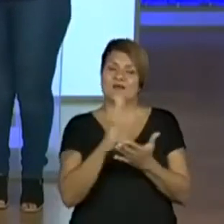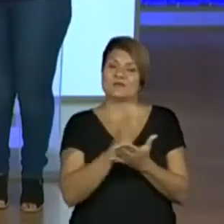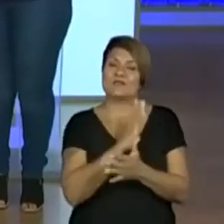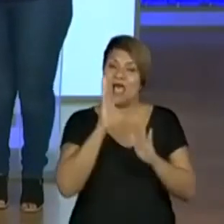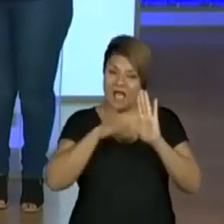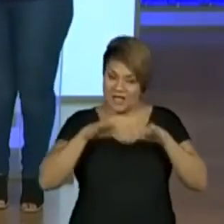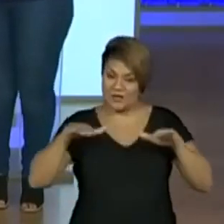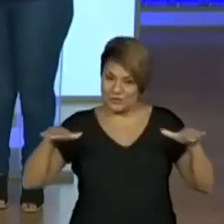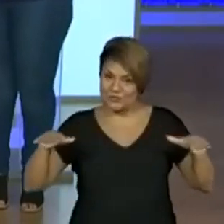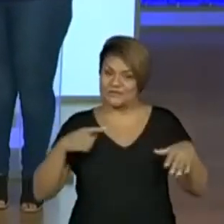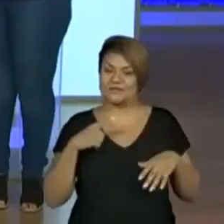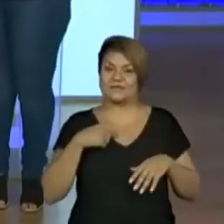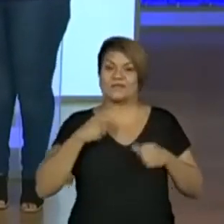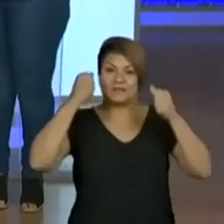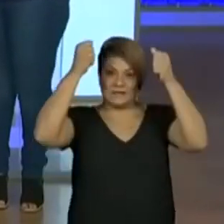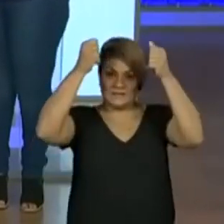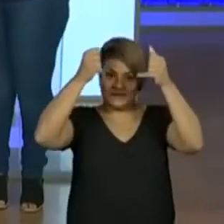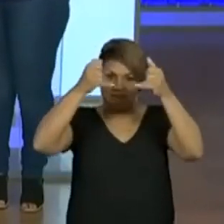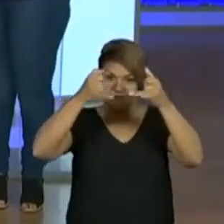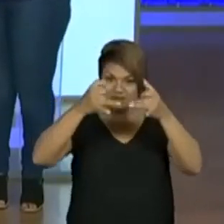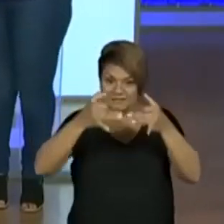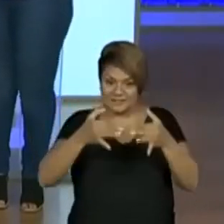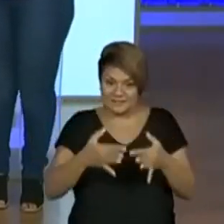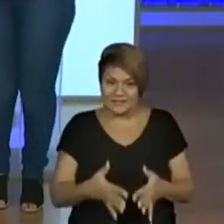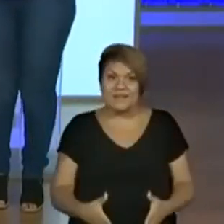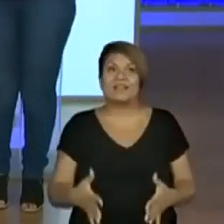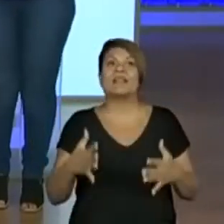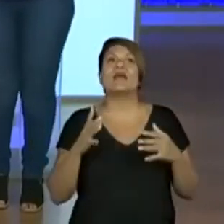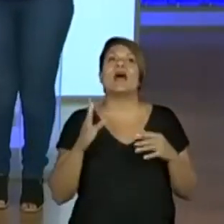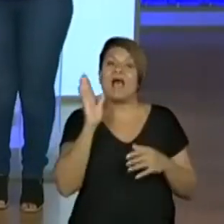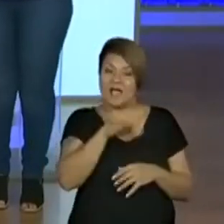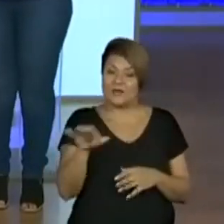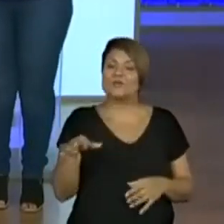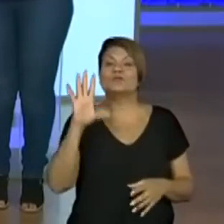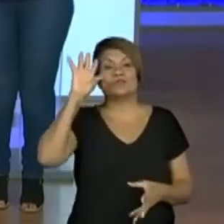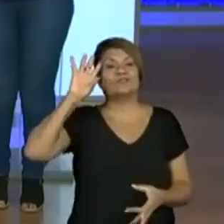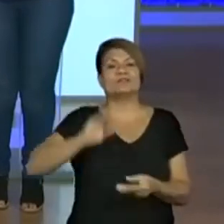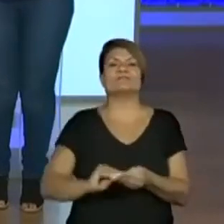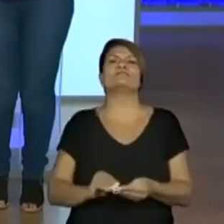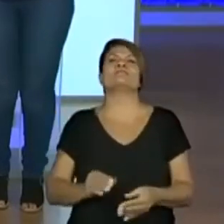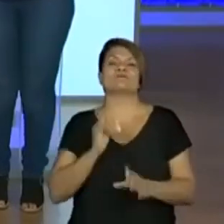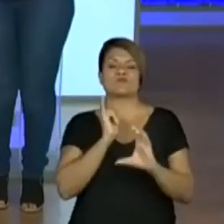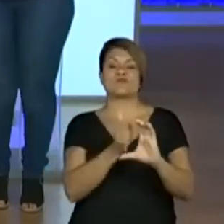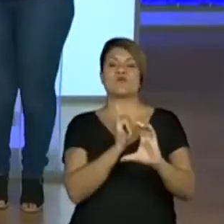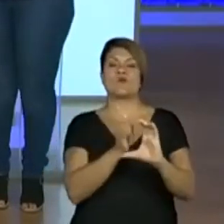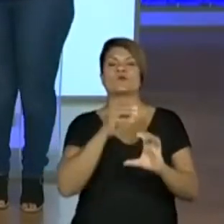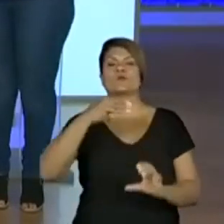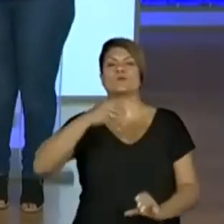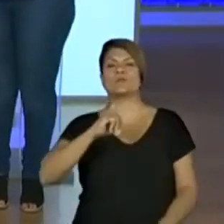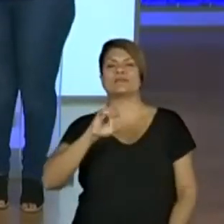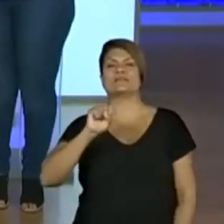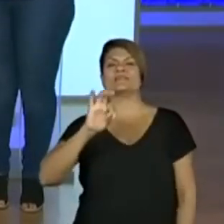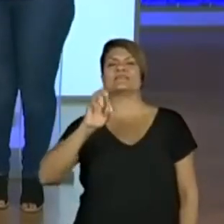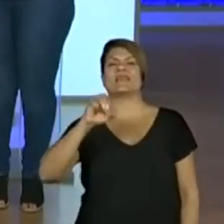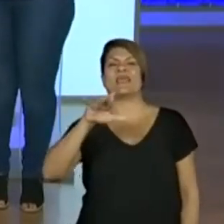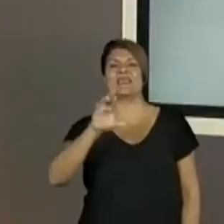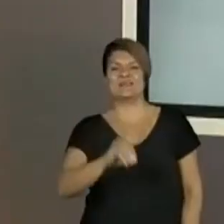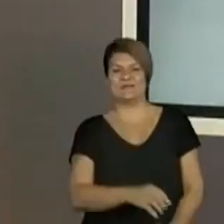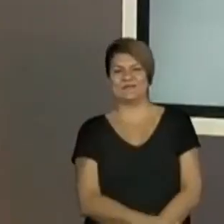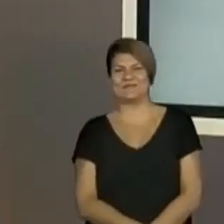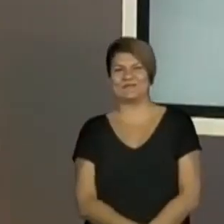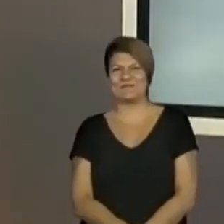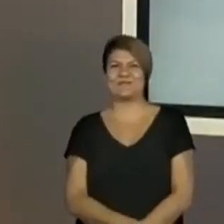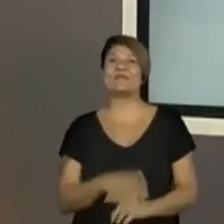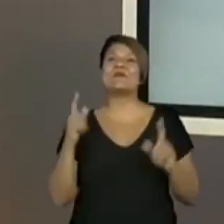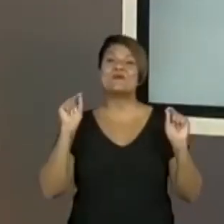desenvolvimento de toda a leitura, apresentação dos cenários, personagens, os alunos já estavam falando. É um conto de mistério. E o que a gente